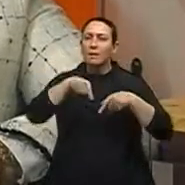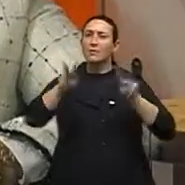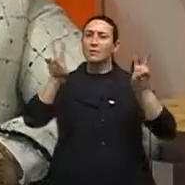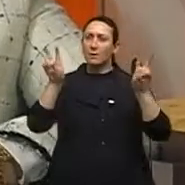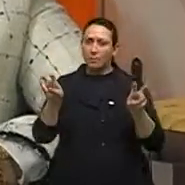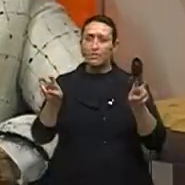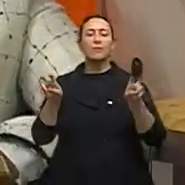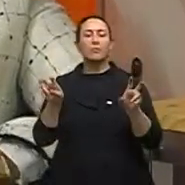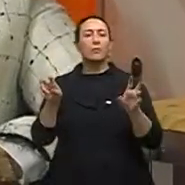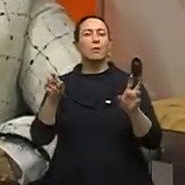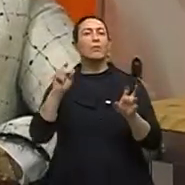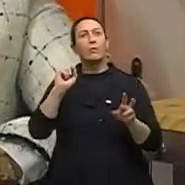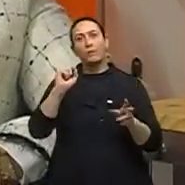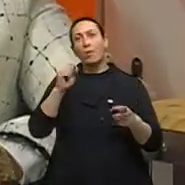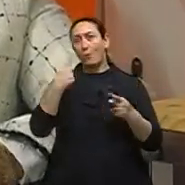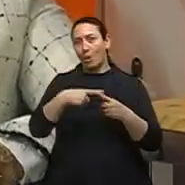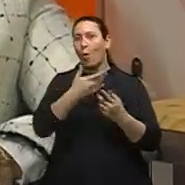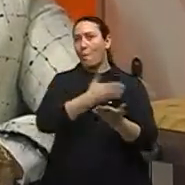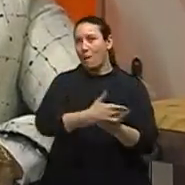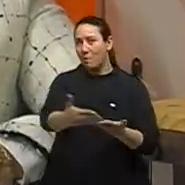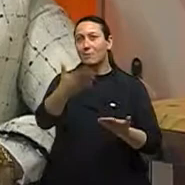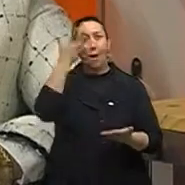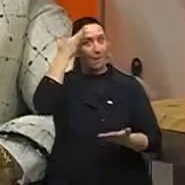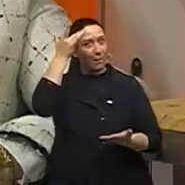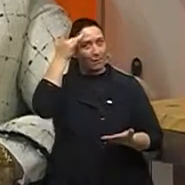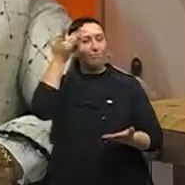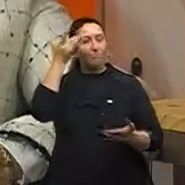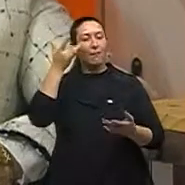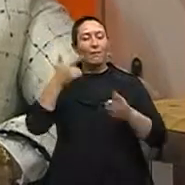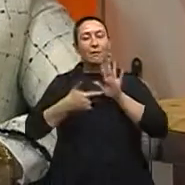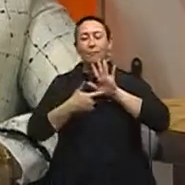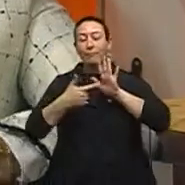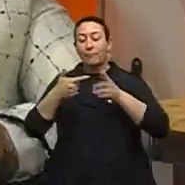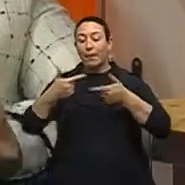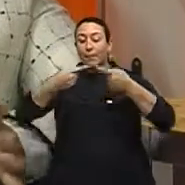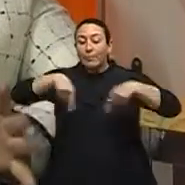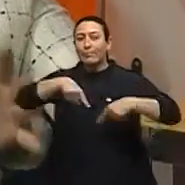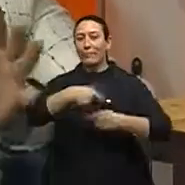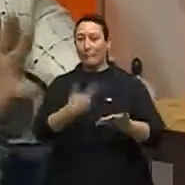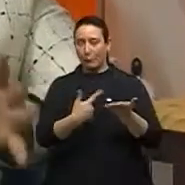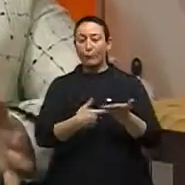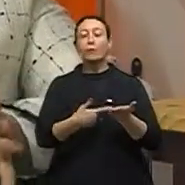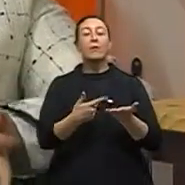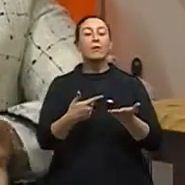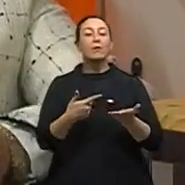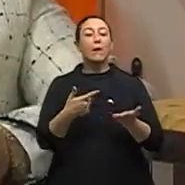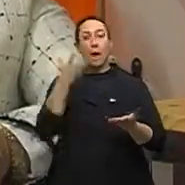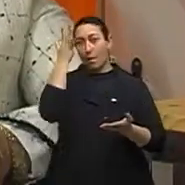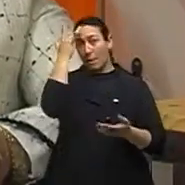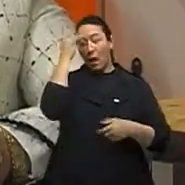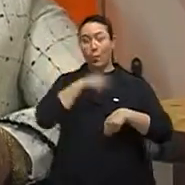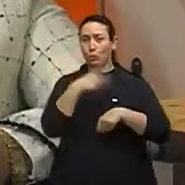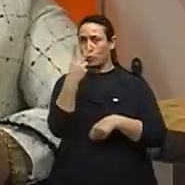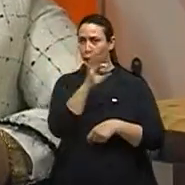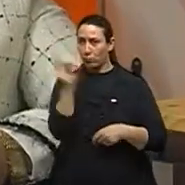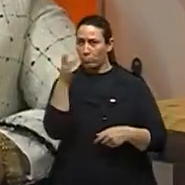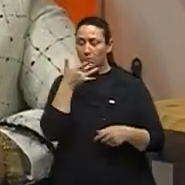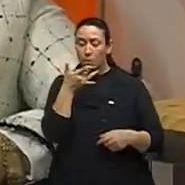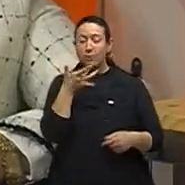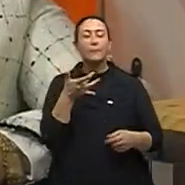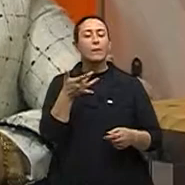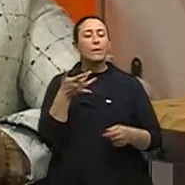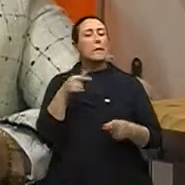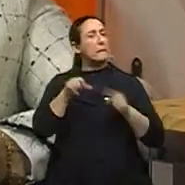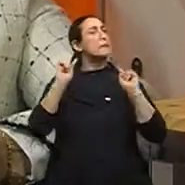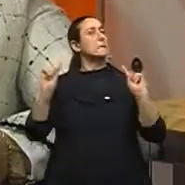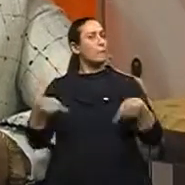para desenvolver que a jornada é amanhã a partir das 14 horas então Isabel escrever esse tema foi um desafio muito grande